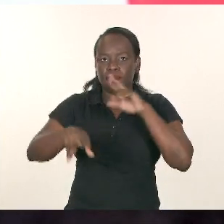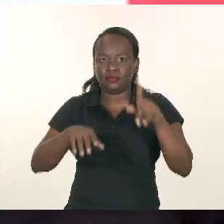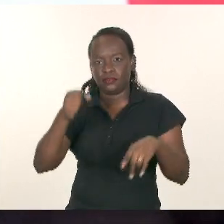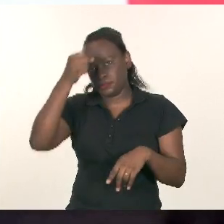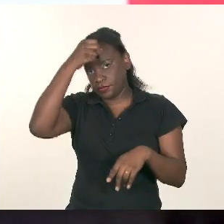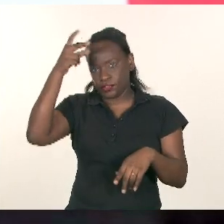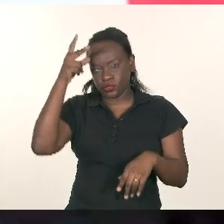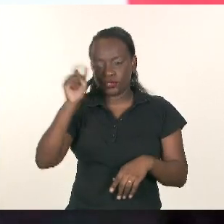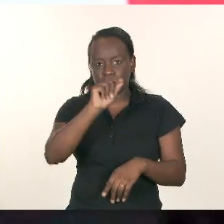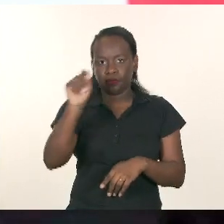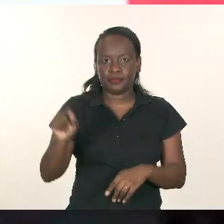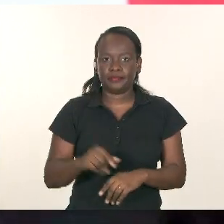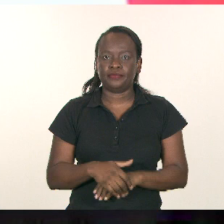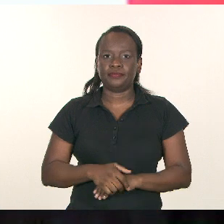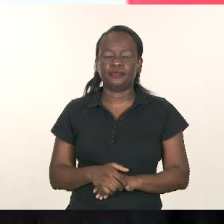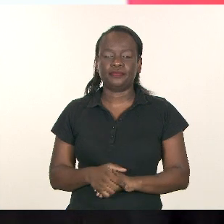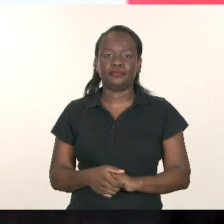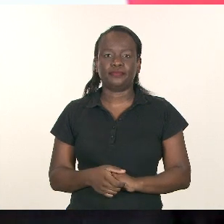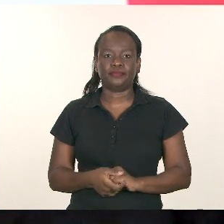municípios.